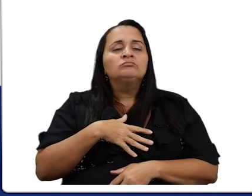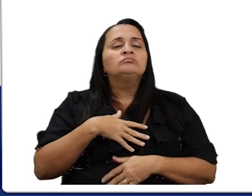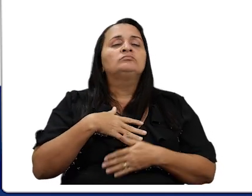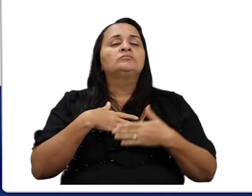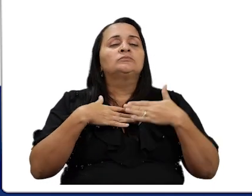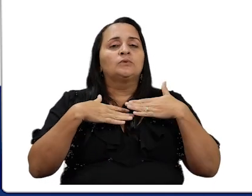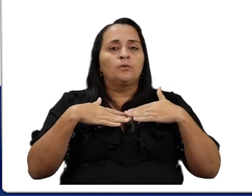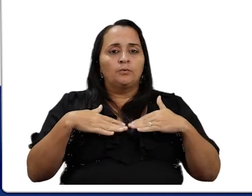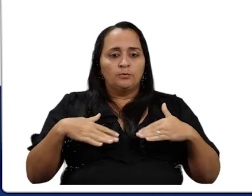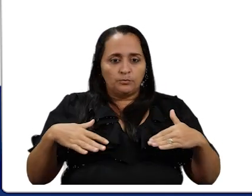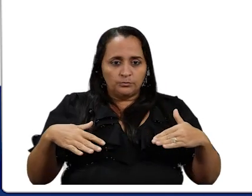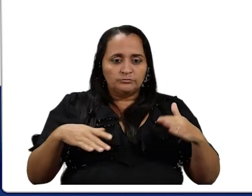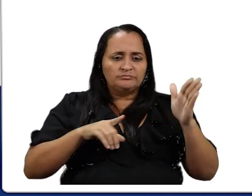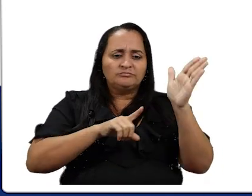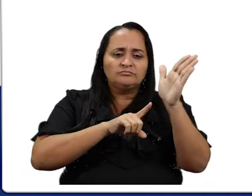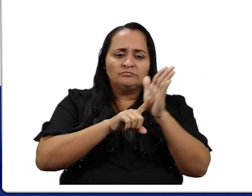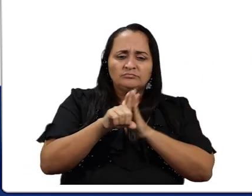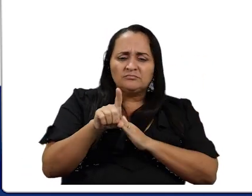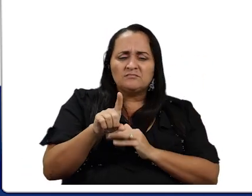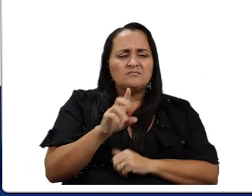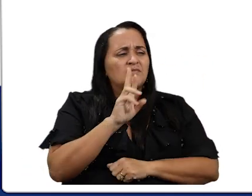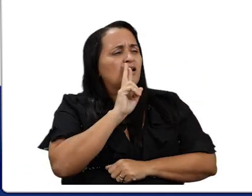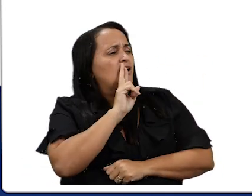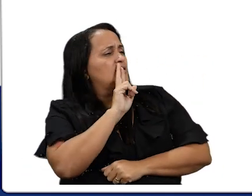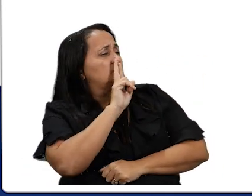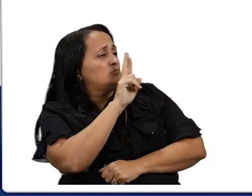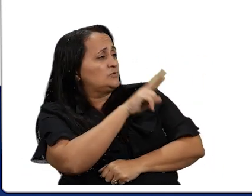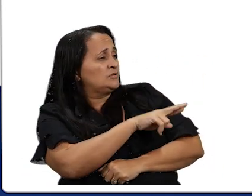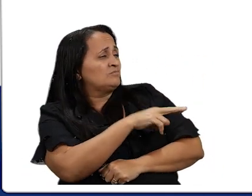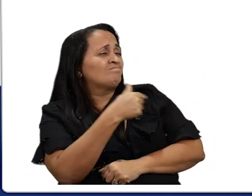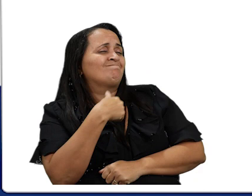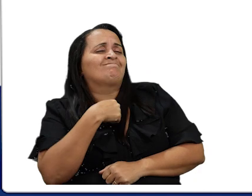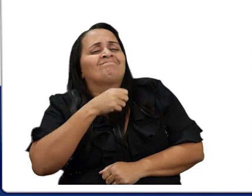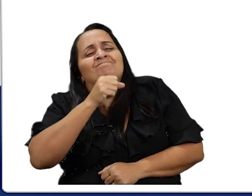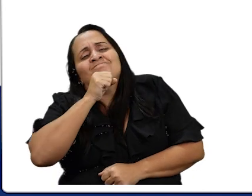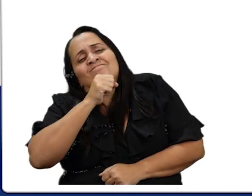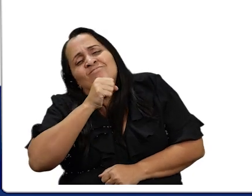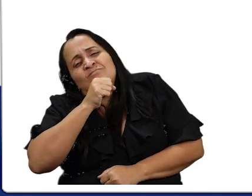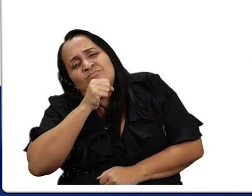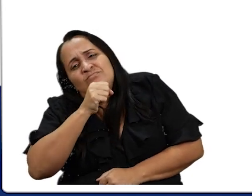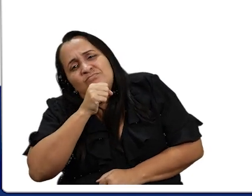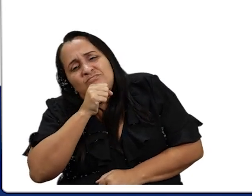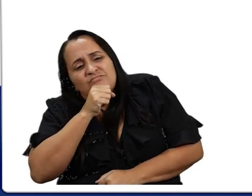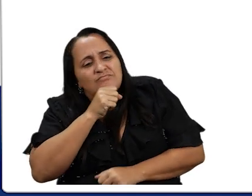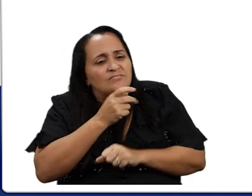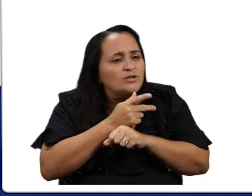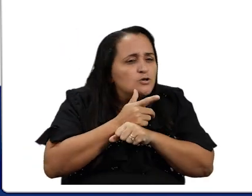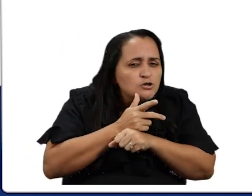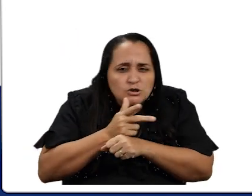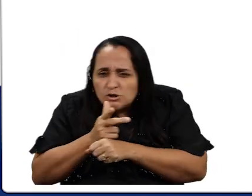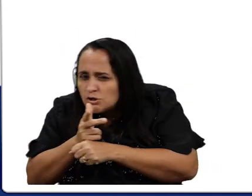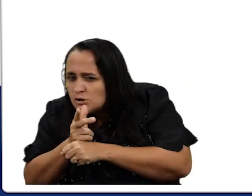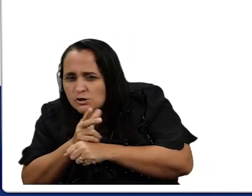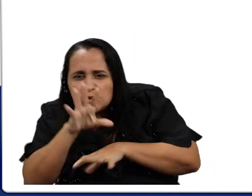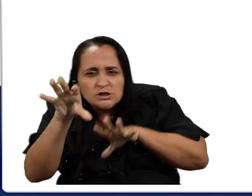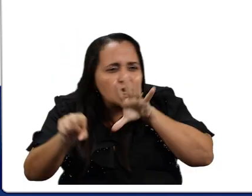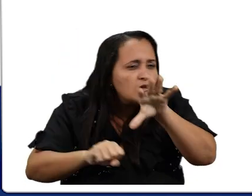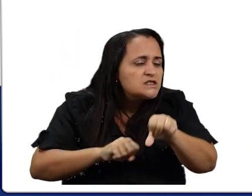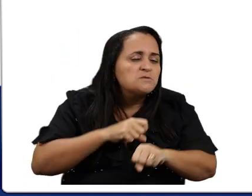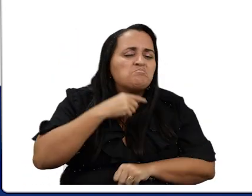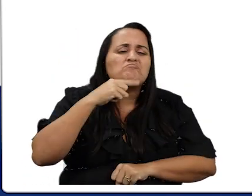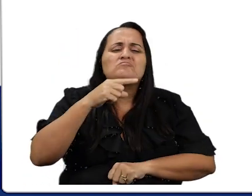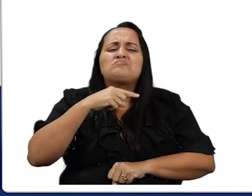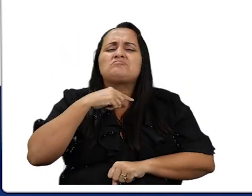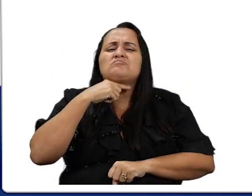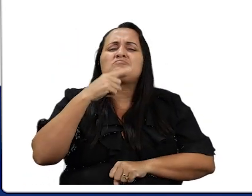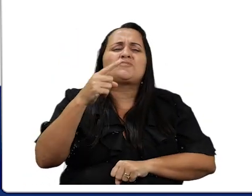cão respondeu: envelheci e não consigo caçar como antes. Por essa razão,